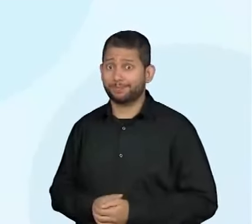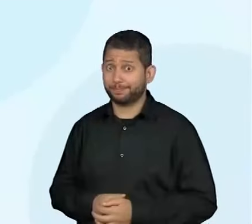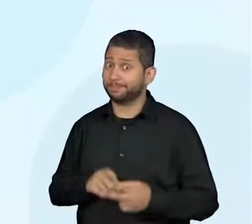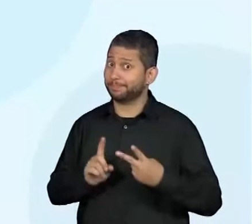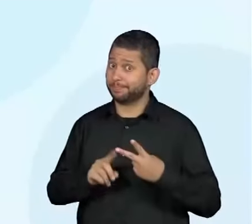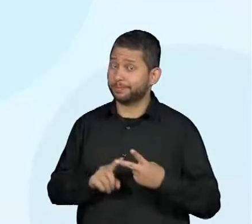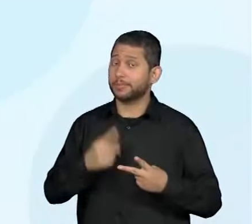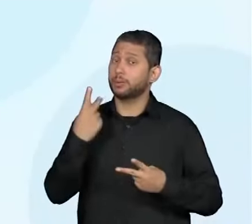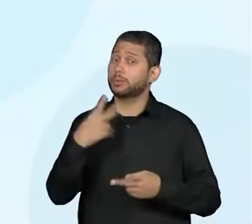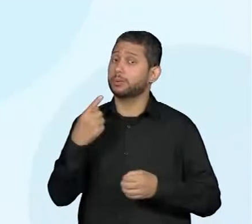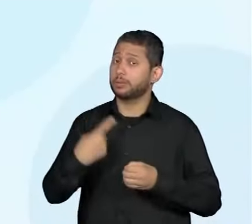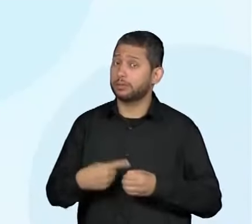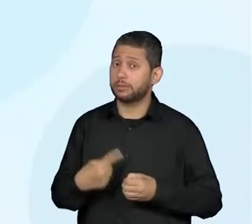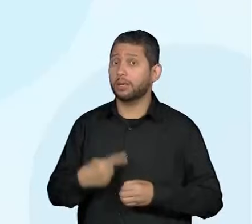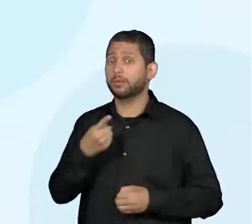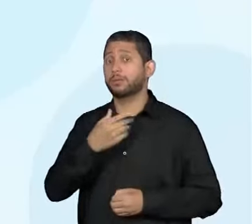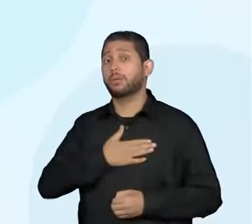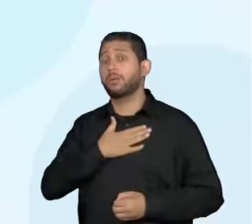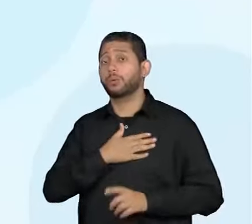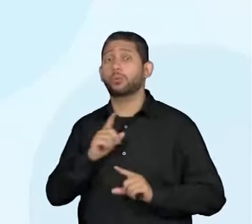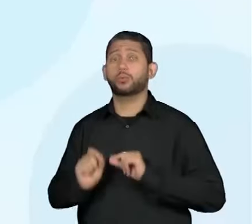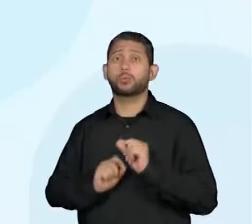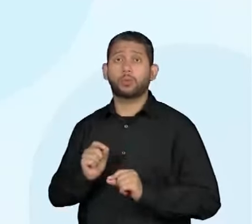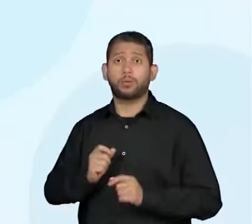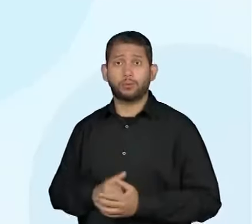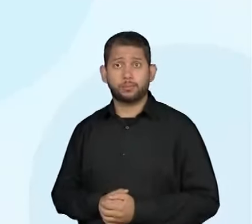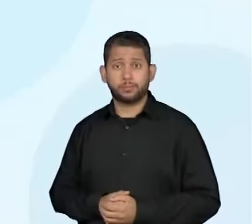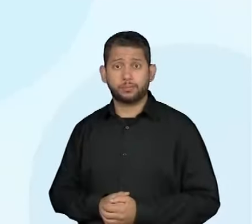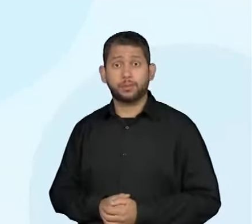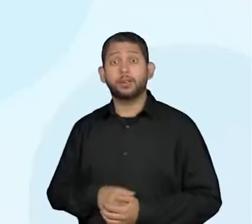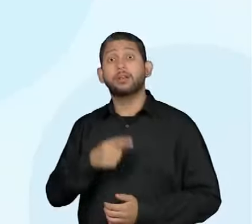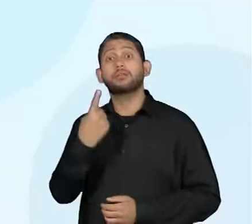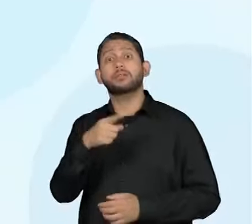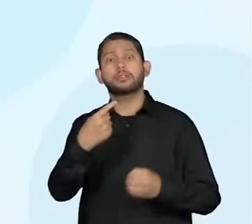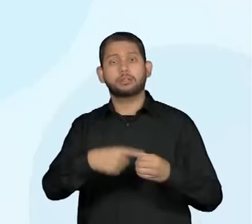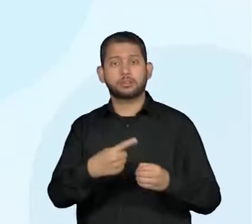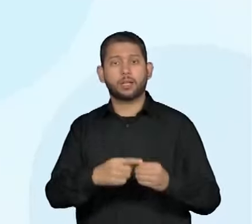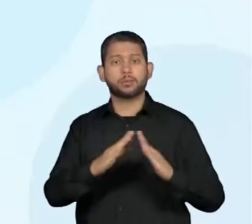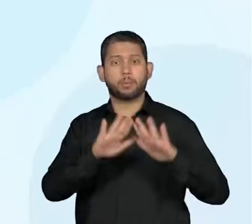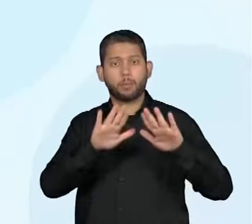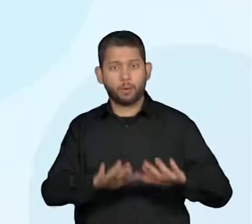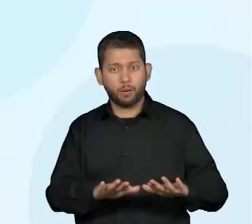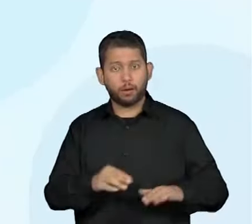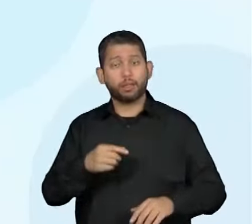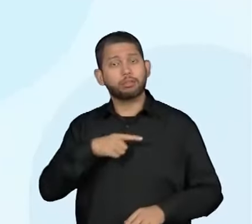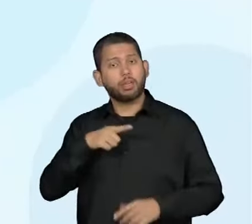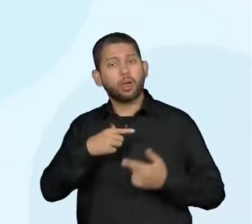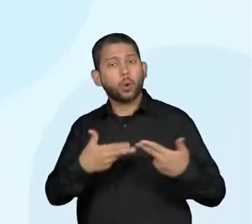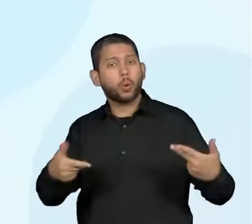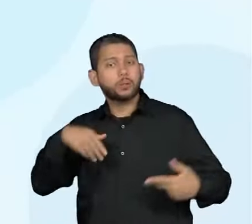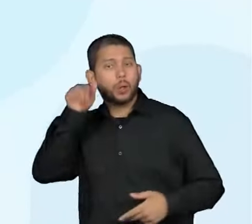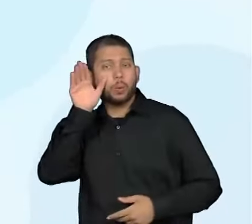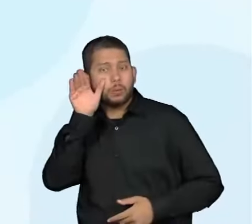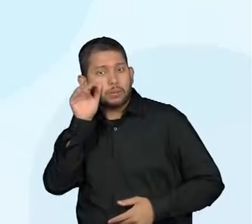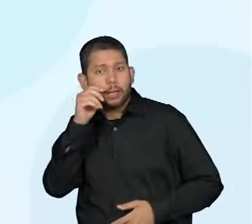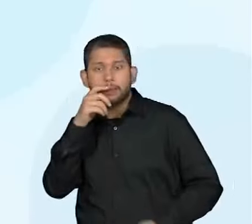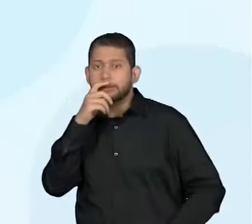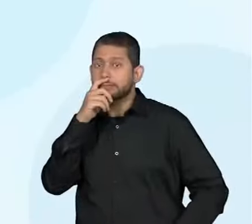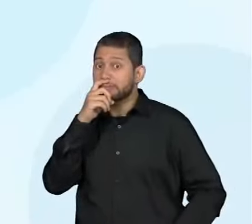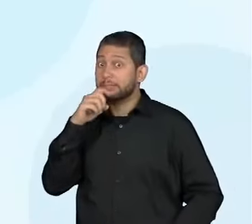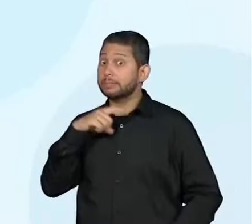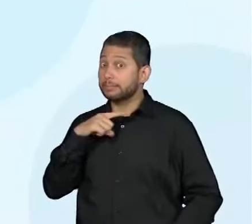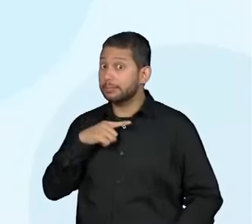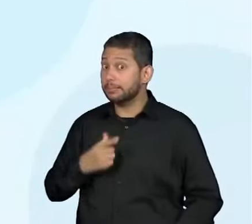Então, legal. Existem curiosidades sobre a cidade em que você mora? Ah, interessante também, hein? Pesquisar aí